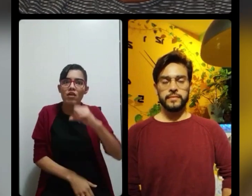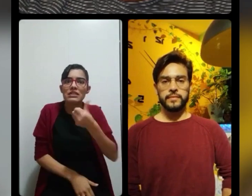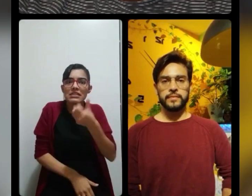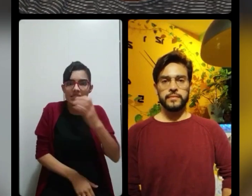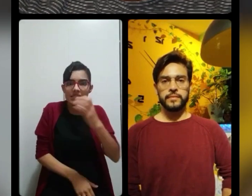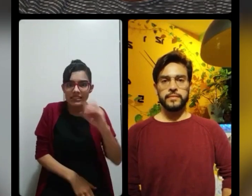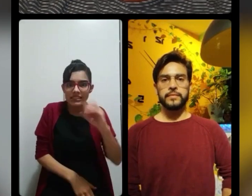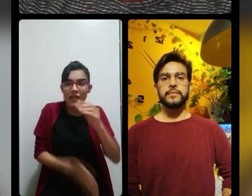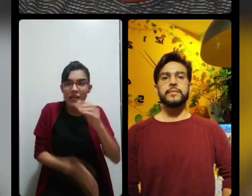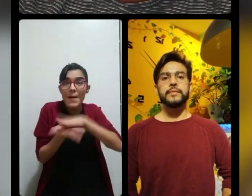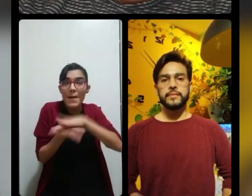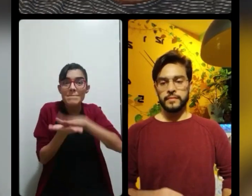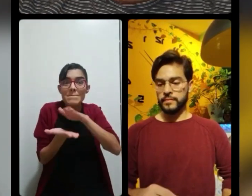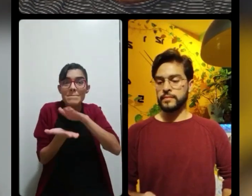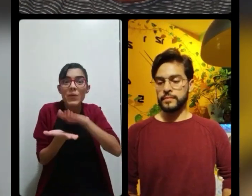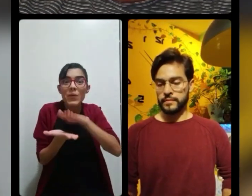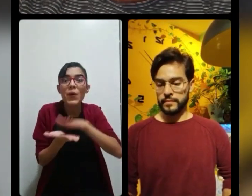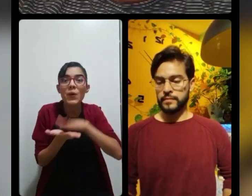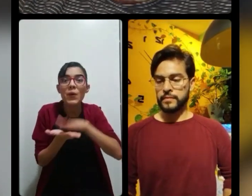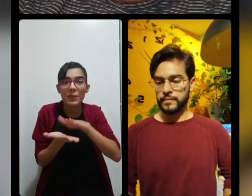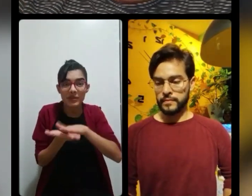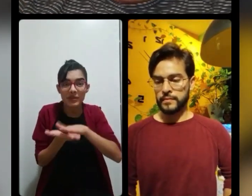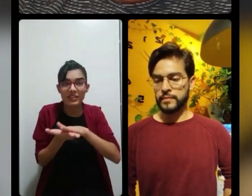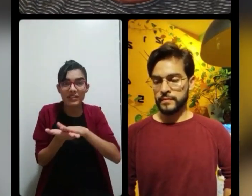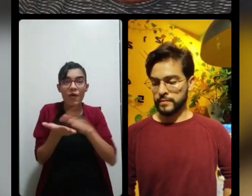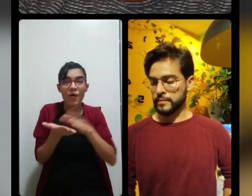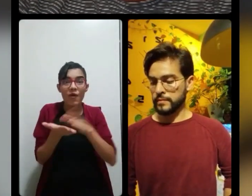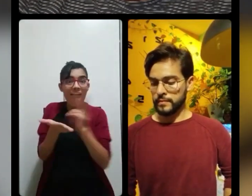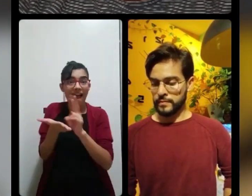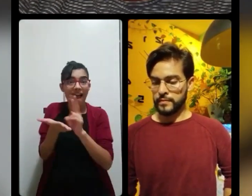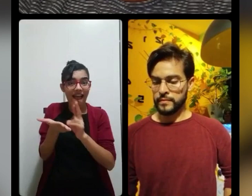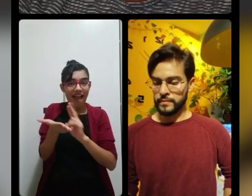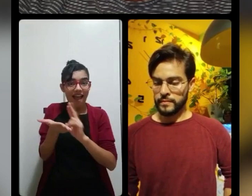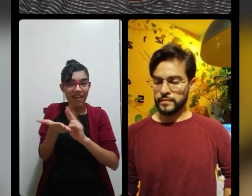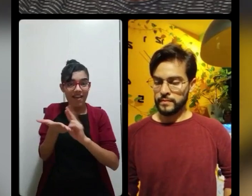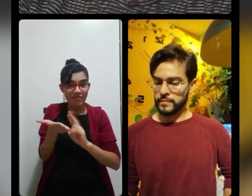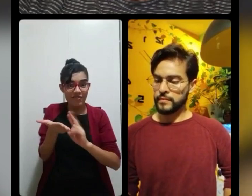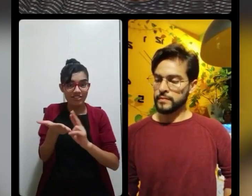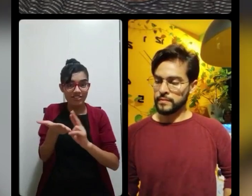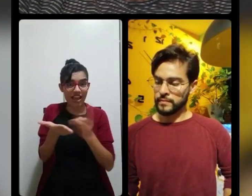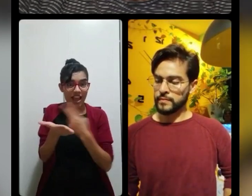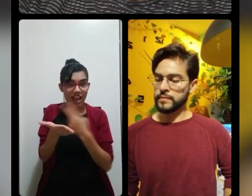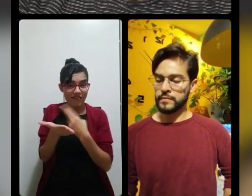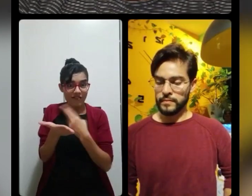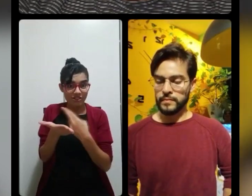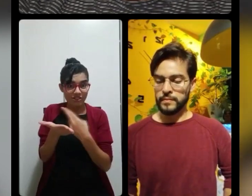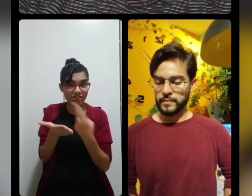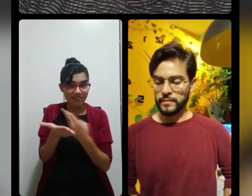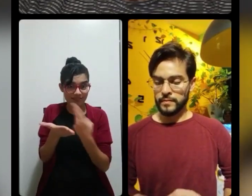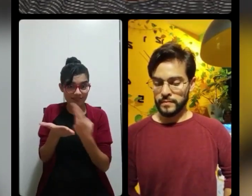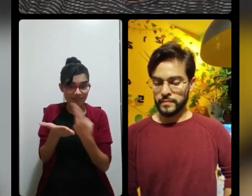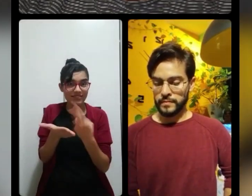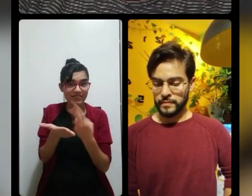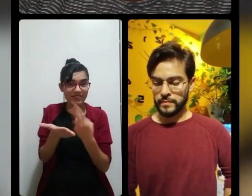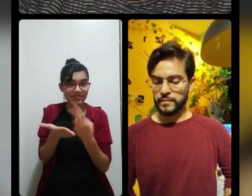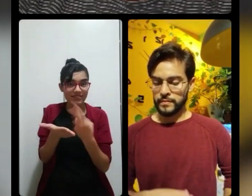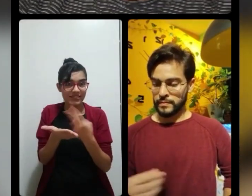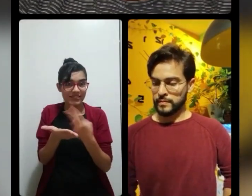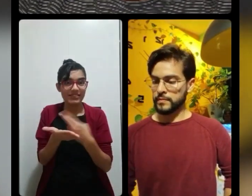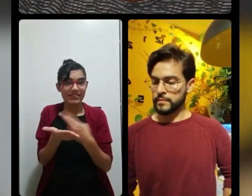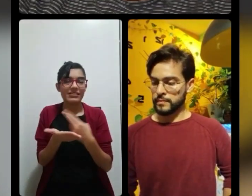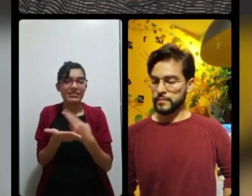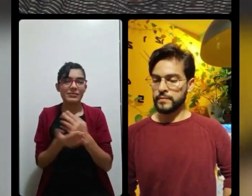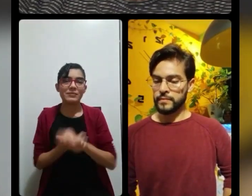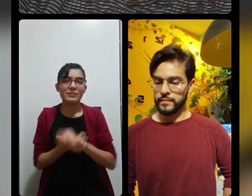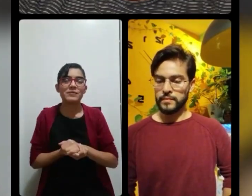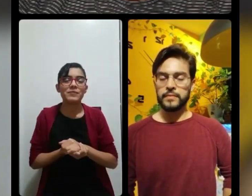Cactus, que era uma revista, que só circularam 3 números aqui em Natal, em 58, 59, quando era